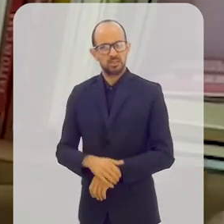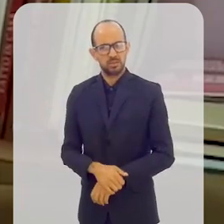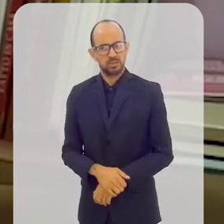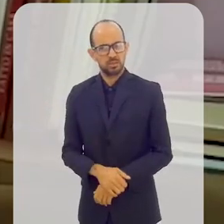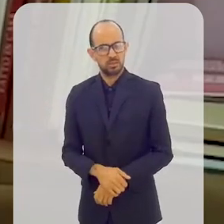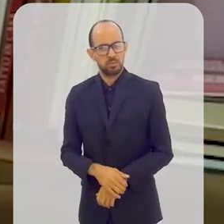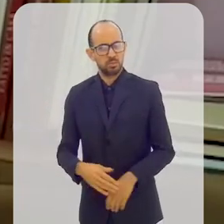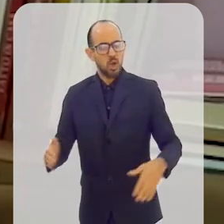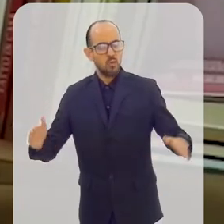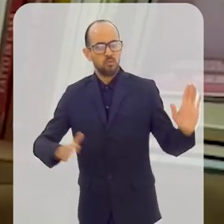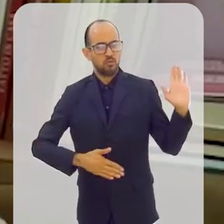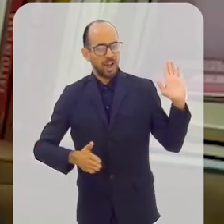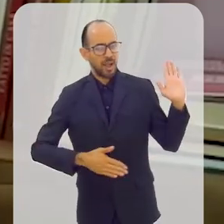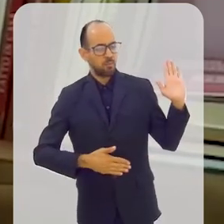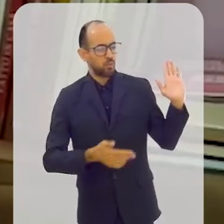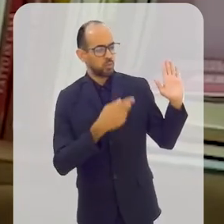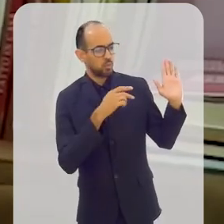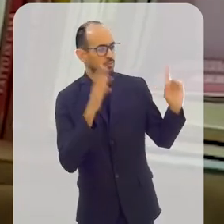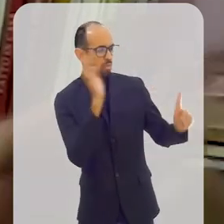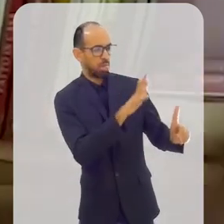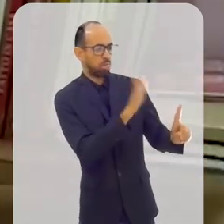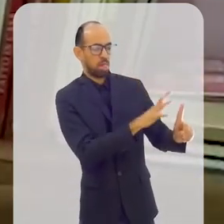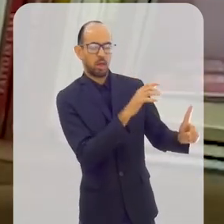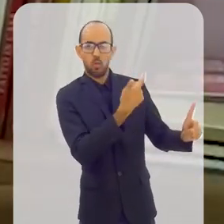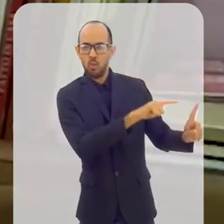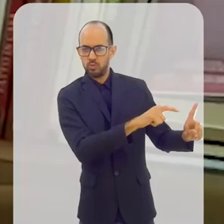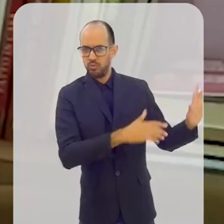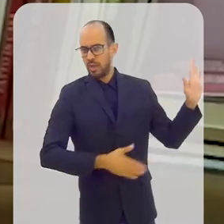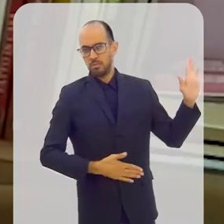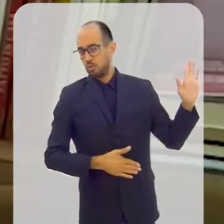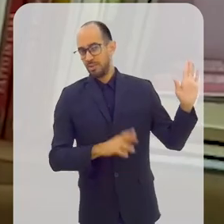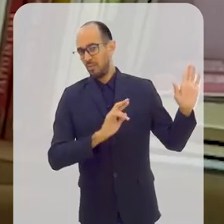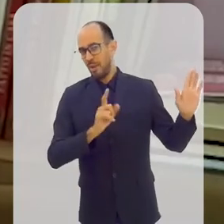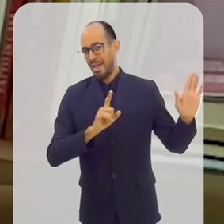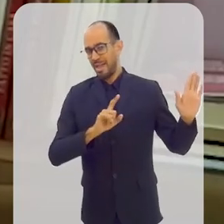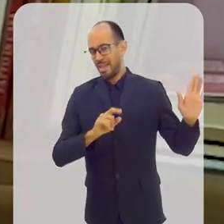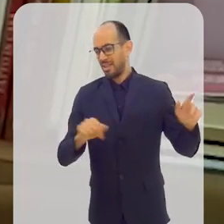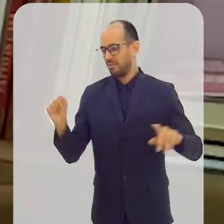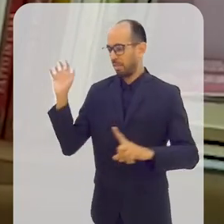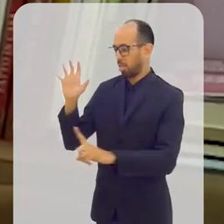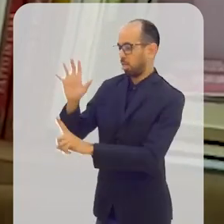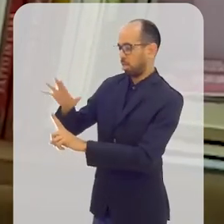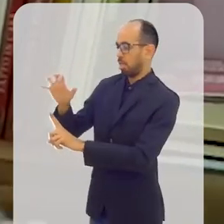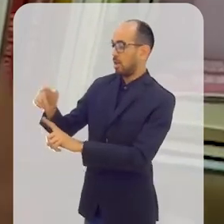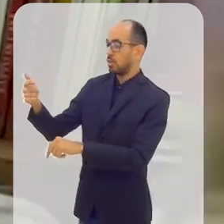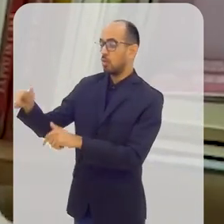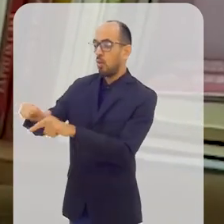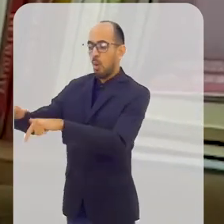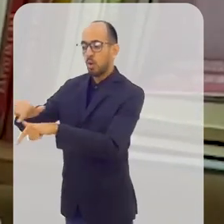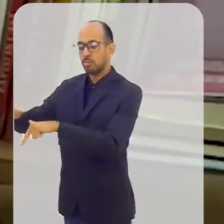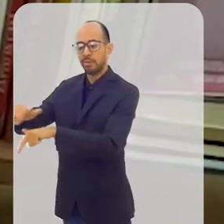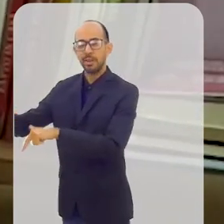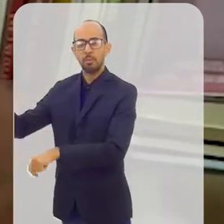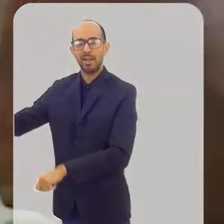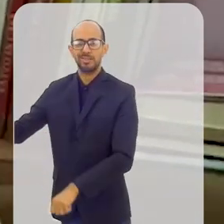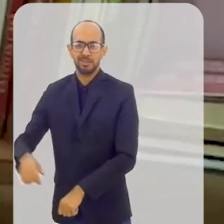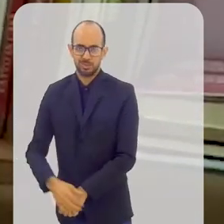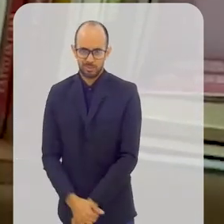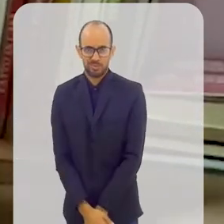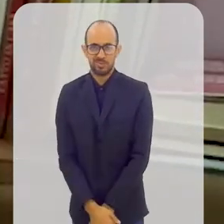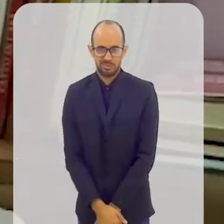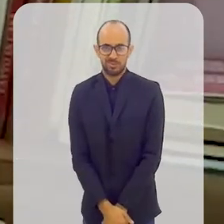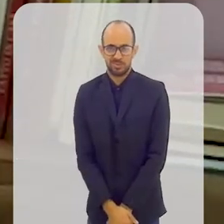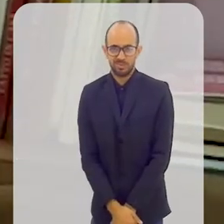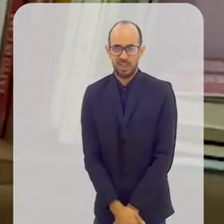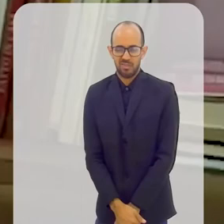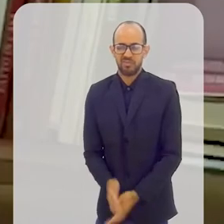outro cara que não faz nada. Ele vai encher o saco do cara que está fazendo alguma coisa. Né? Tem dois caras que não fazem nada, eles fazem nada junto.